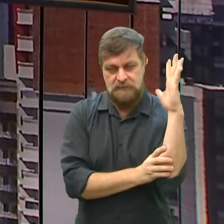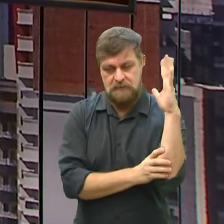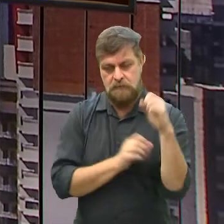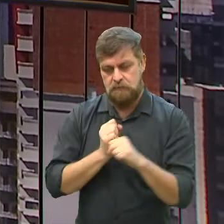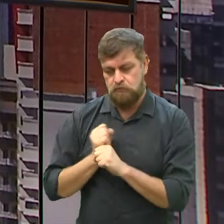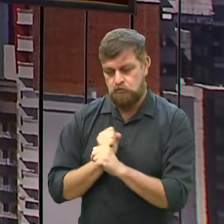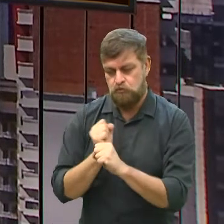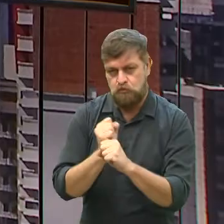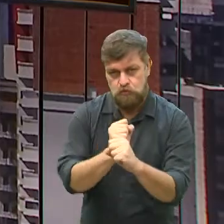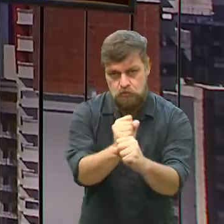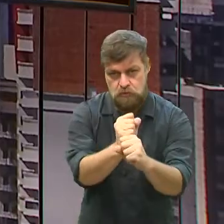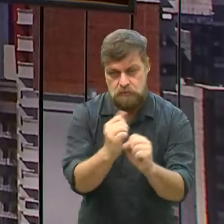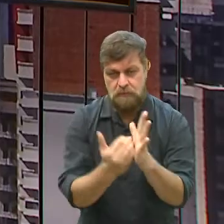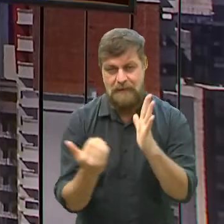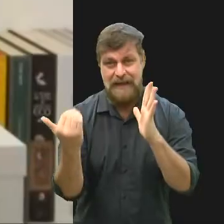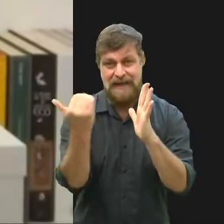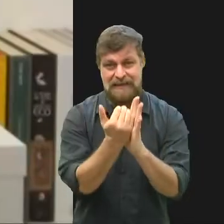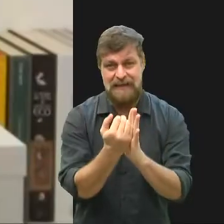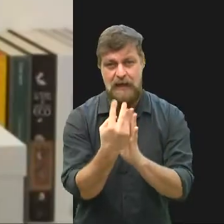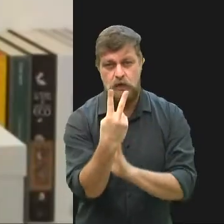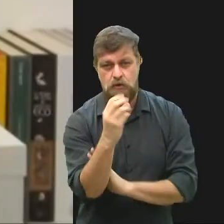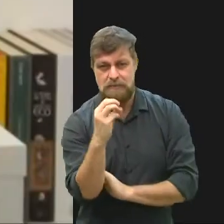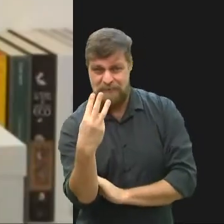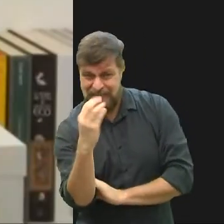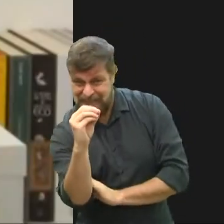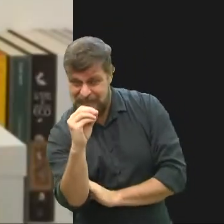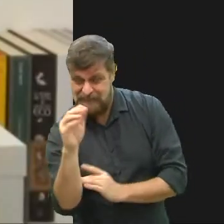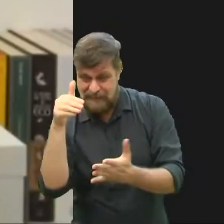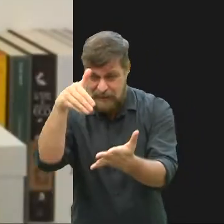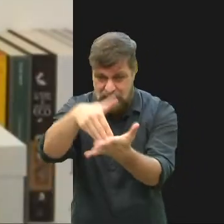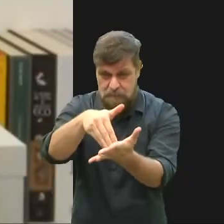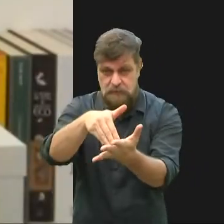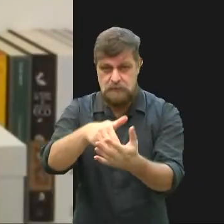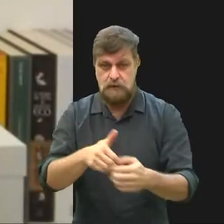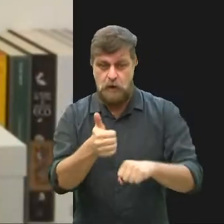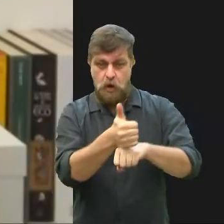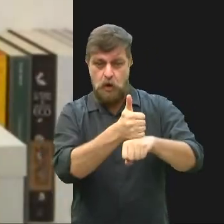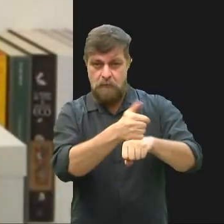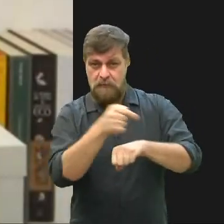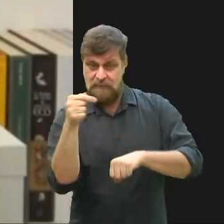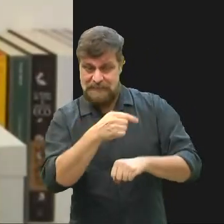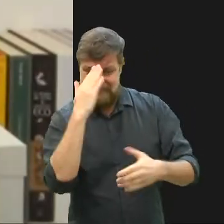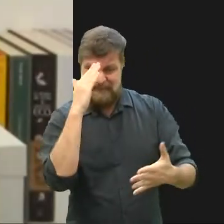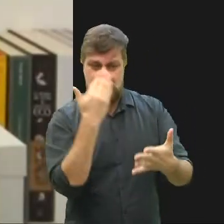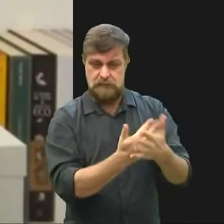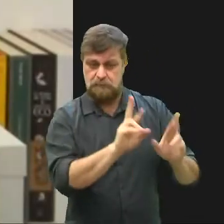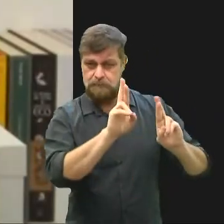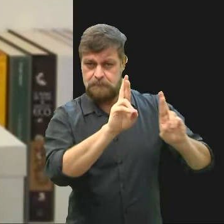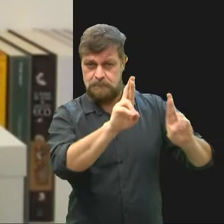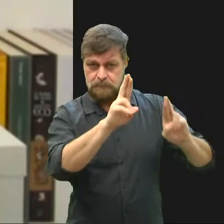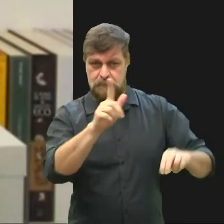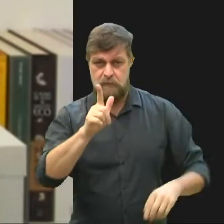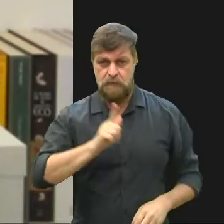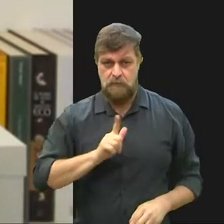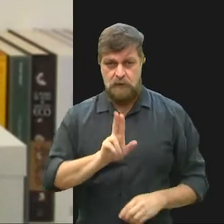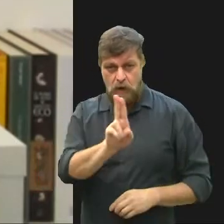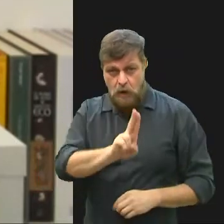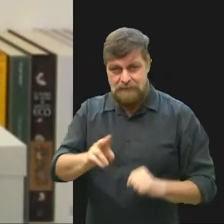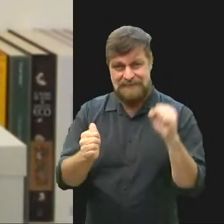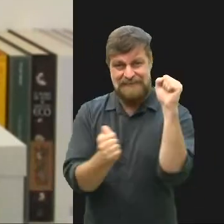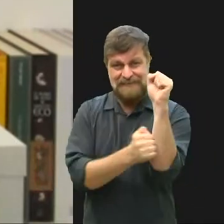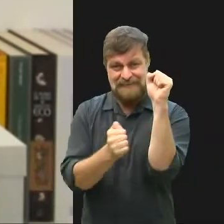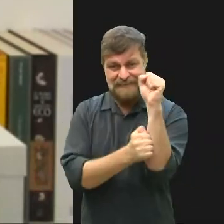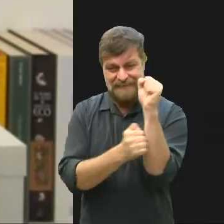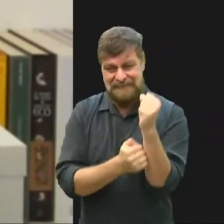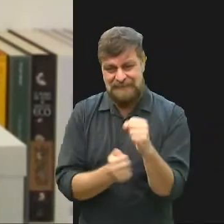anos, ou seja, até 2030. Os especialistas, eles também esperam uma produção e um consumo total de lenha de